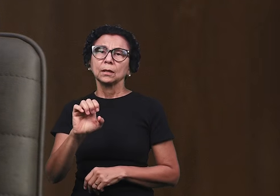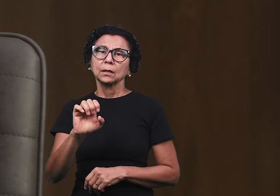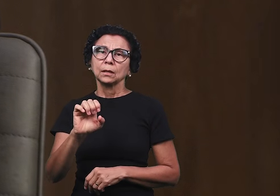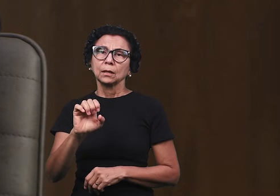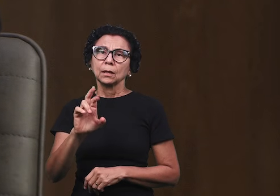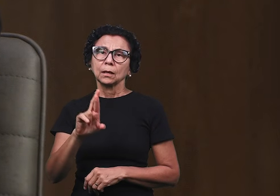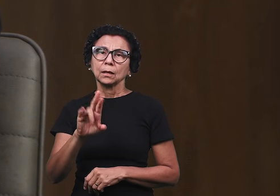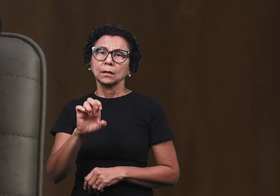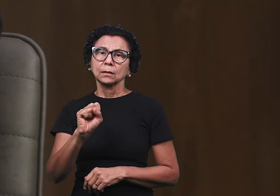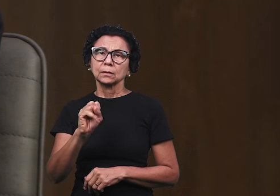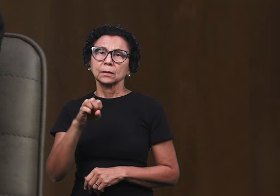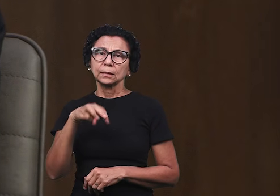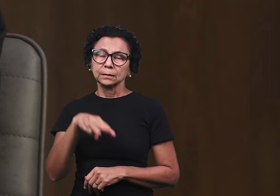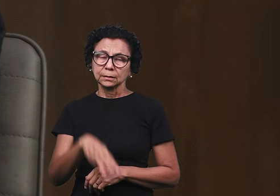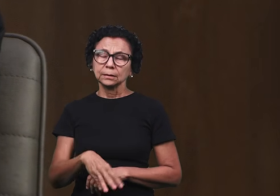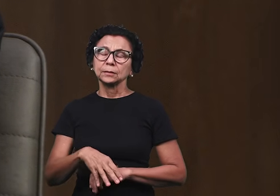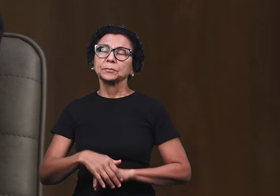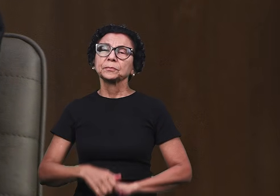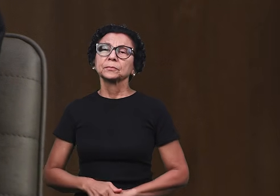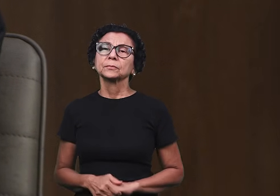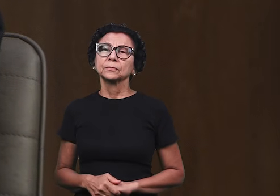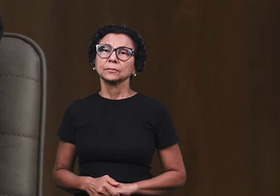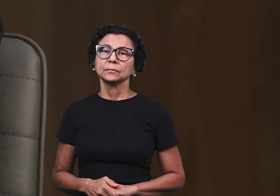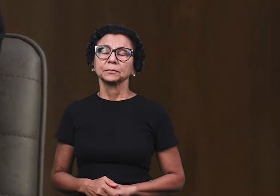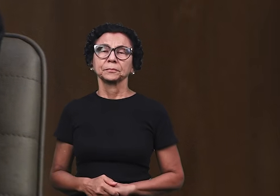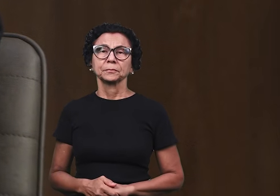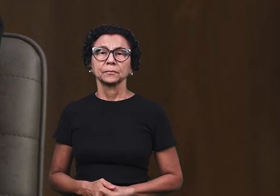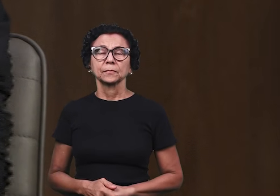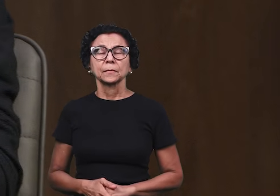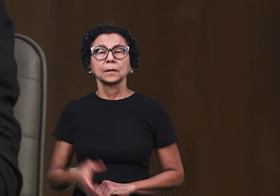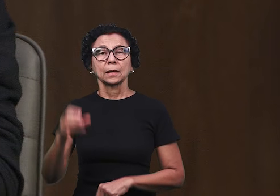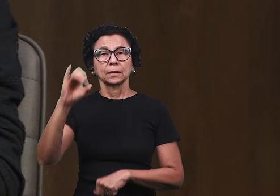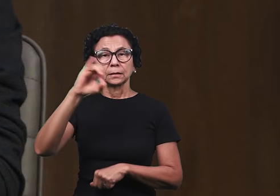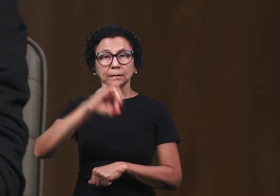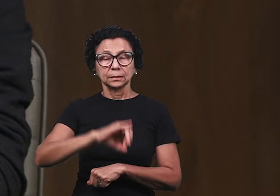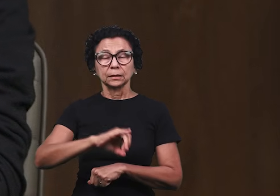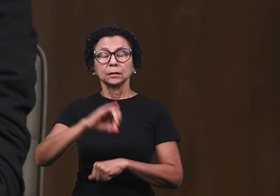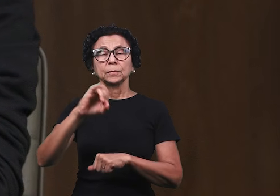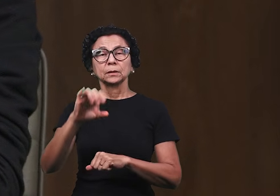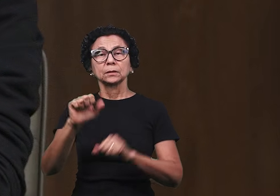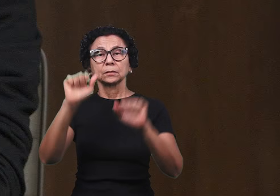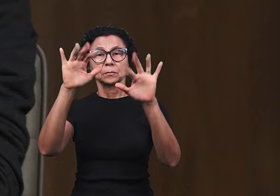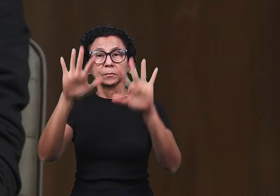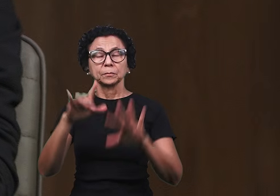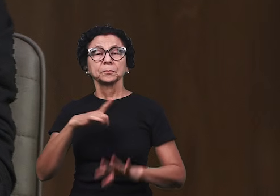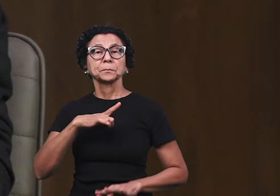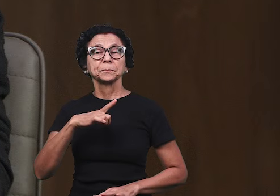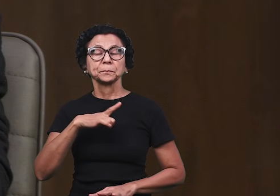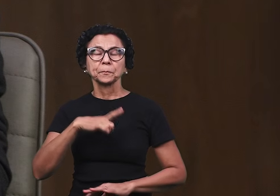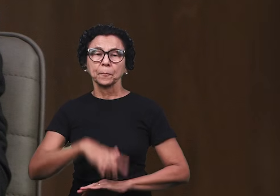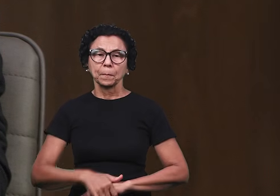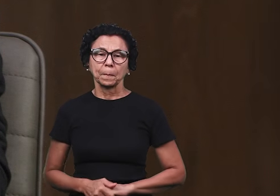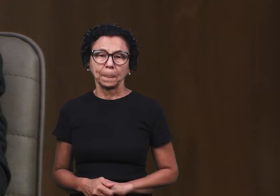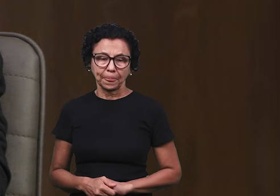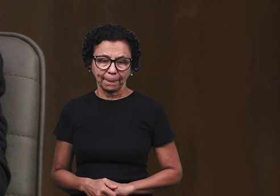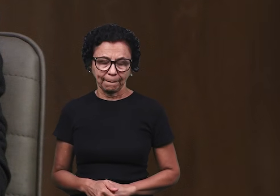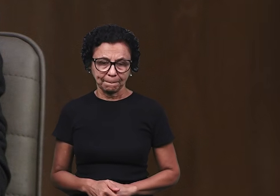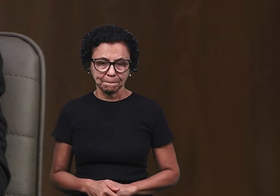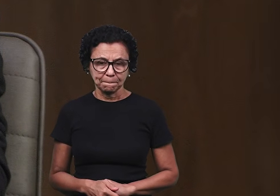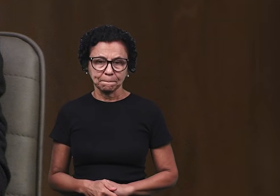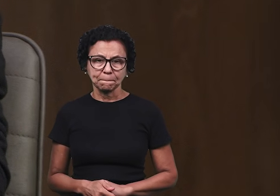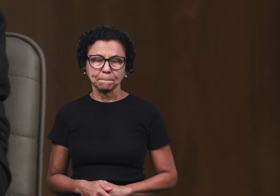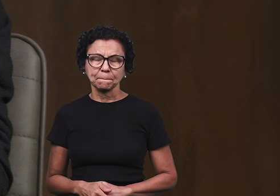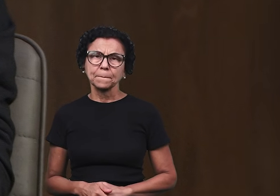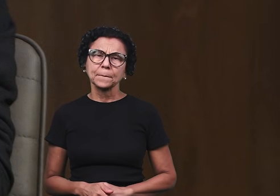que dizia, né, pronunciarás a bênção sobre o Monte Gerizim. E Eveline, a mulher